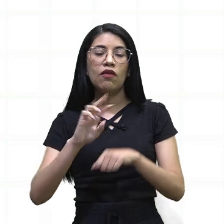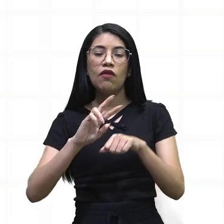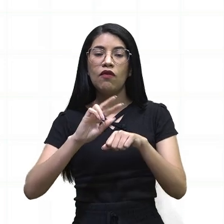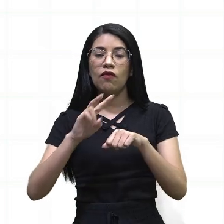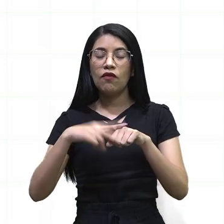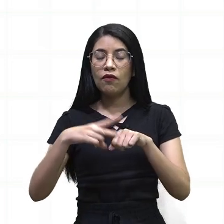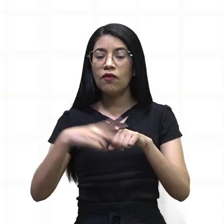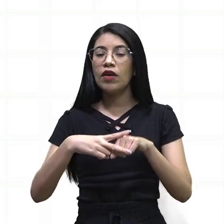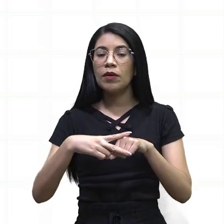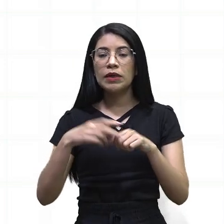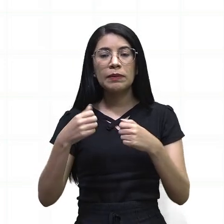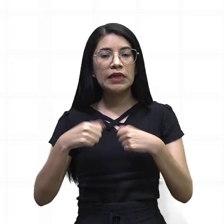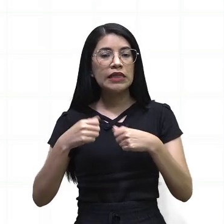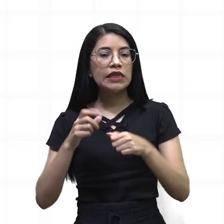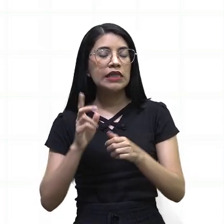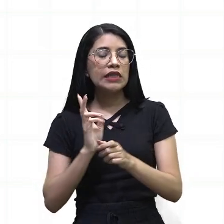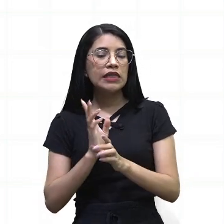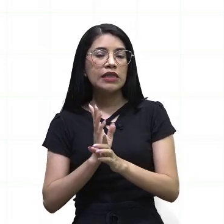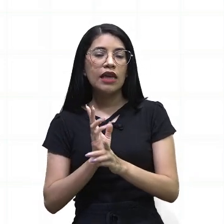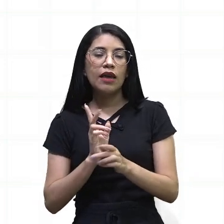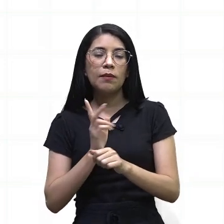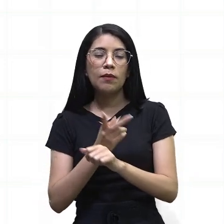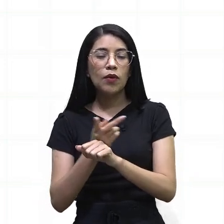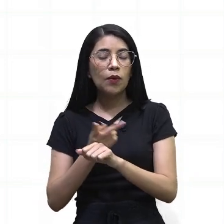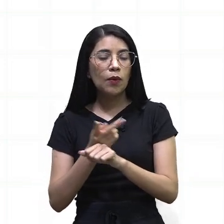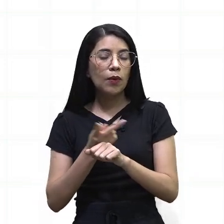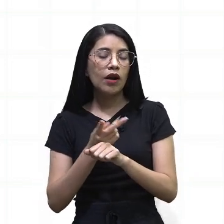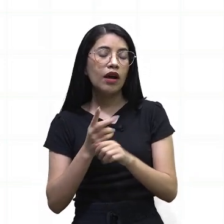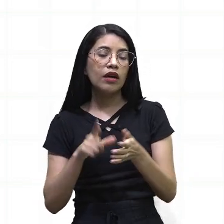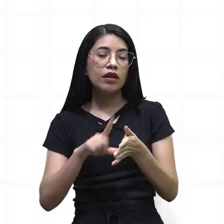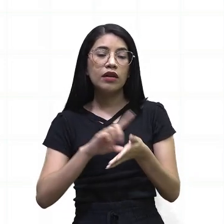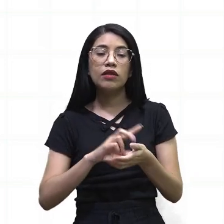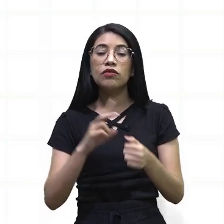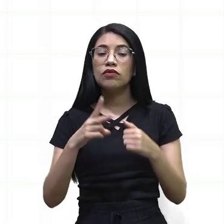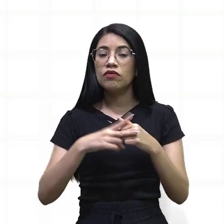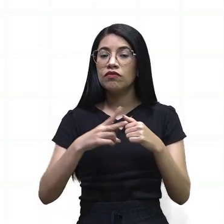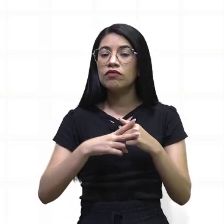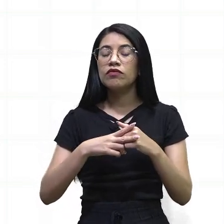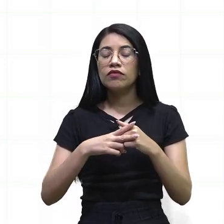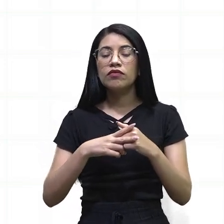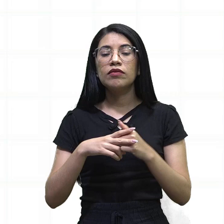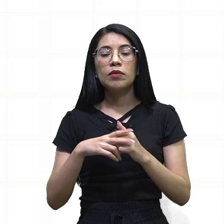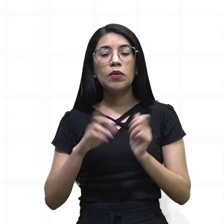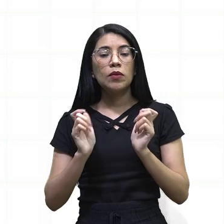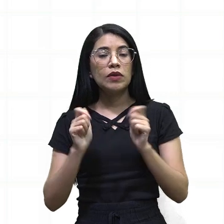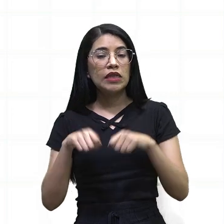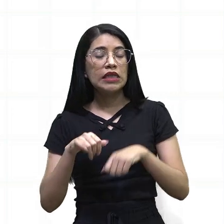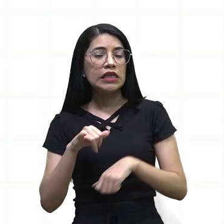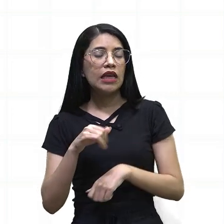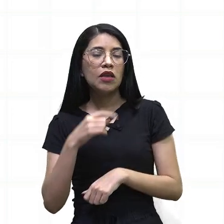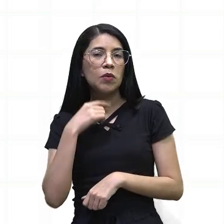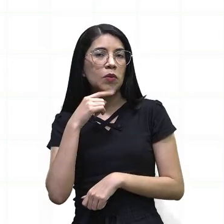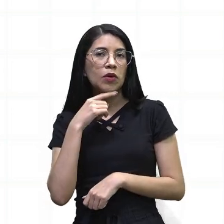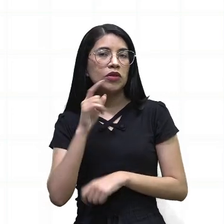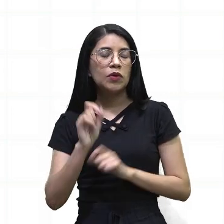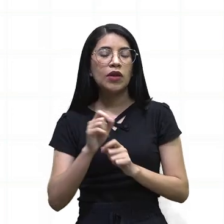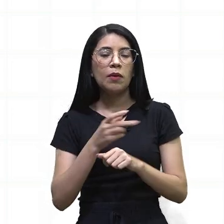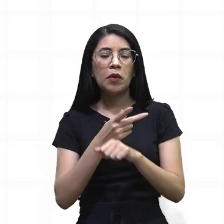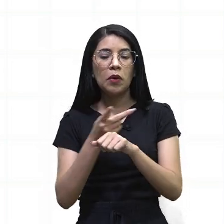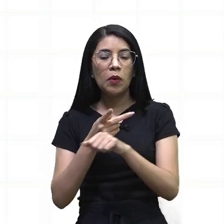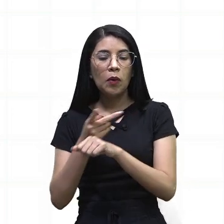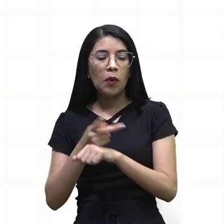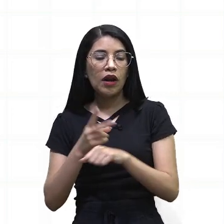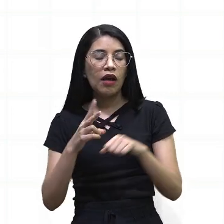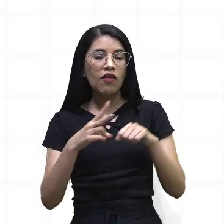meu verbo, porque só vai ter sujeito e predicado se eu tiver verbo. Então, não adianta eu ficar procurando o verbo